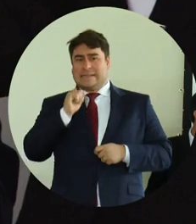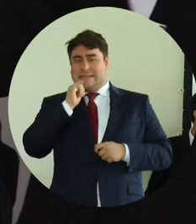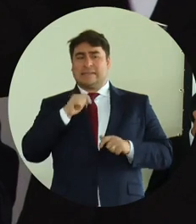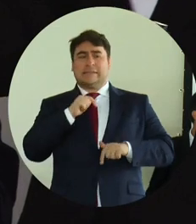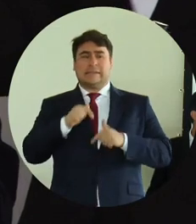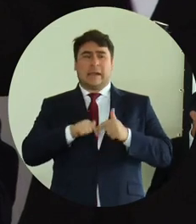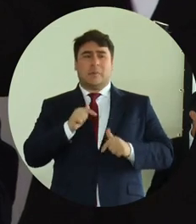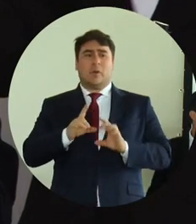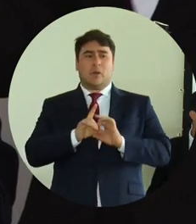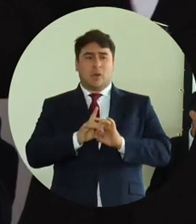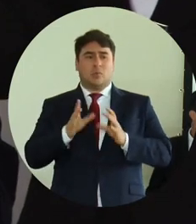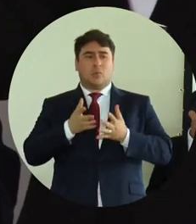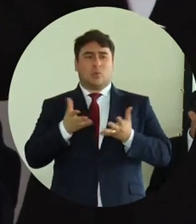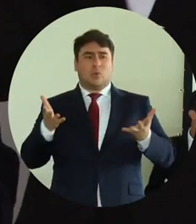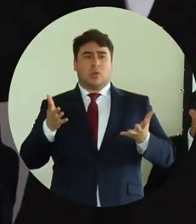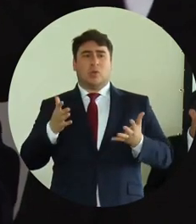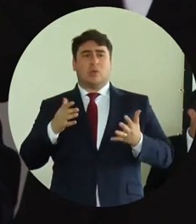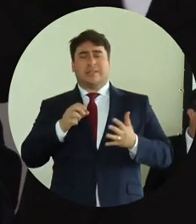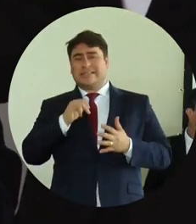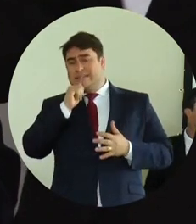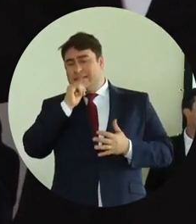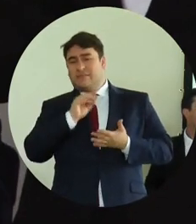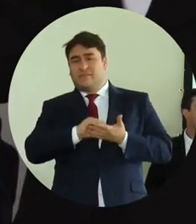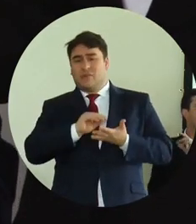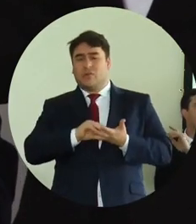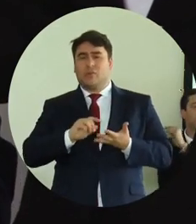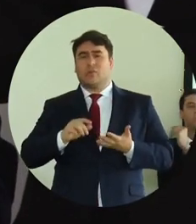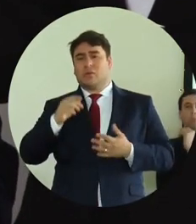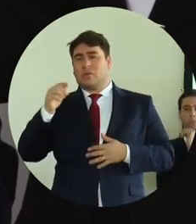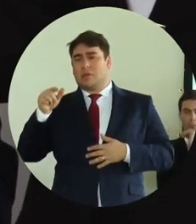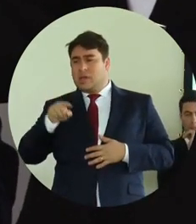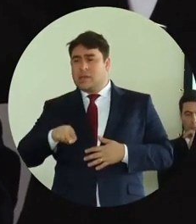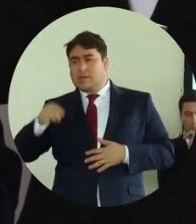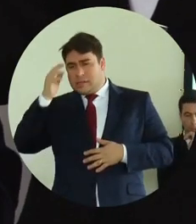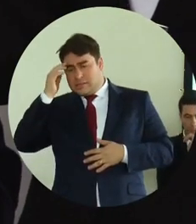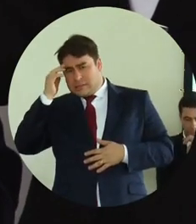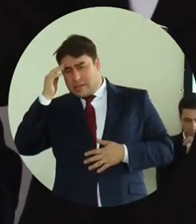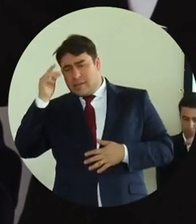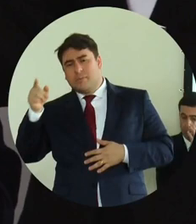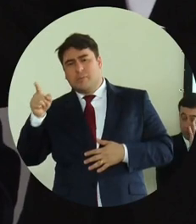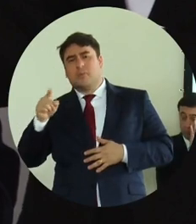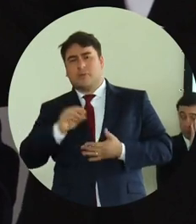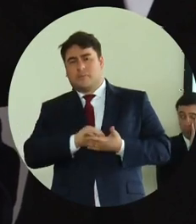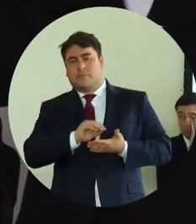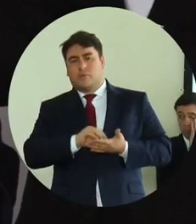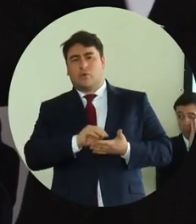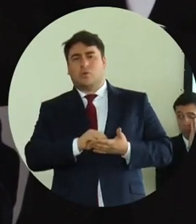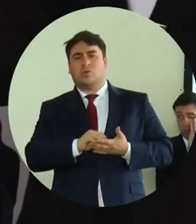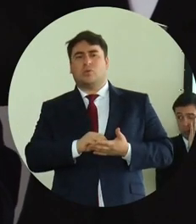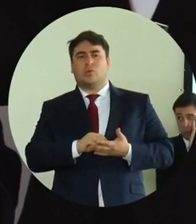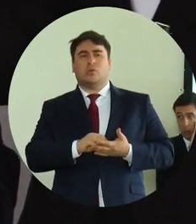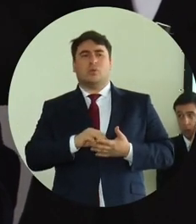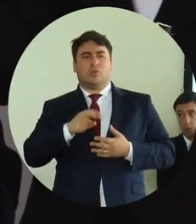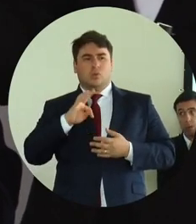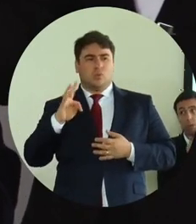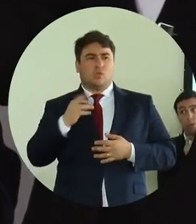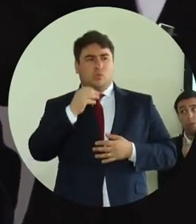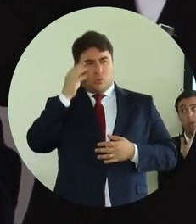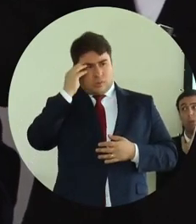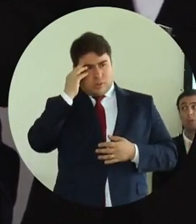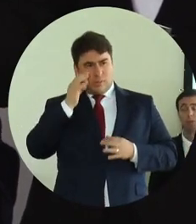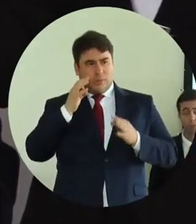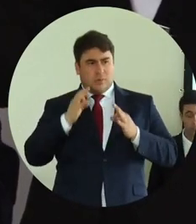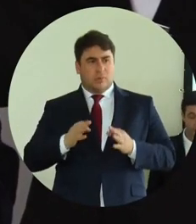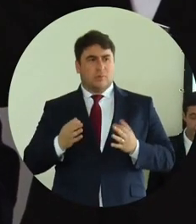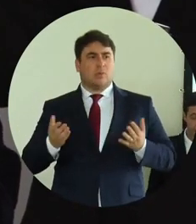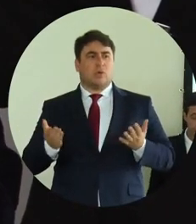não está disponível, se a situação não está resolvida, o sujeito sabe que está devedor, o dono do estabelecimento sabe disso,